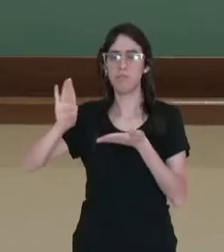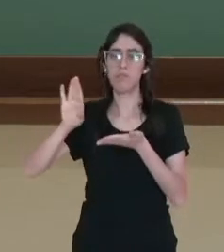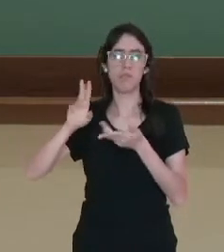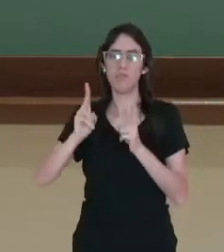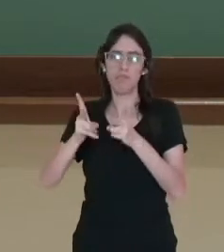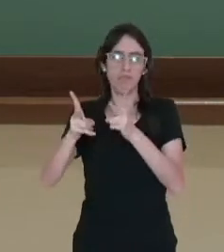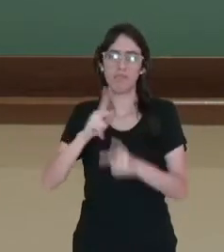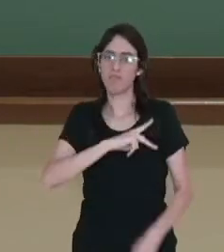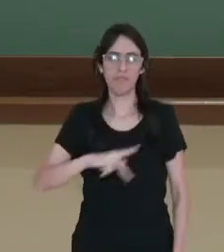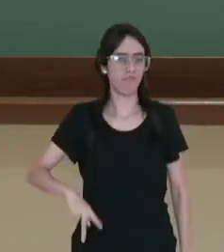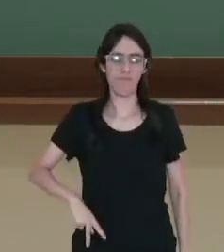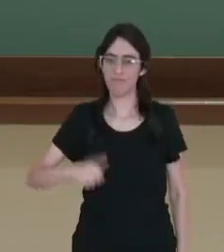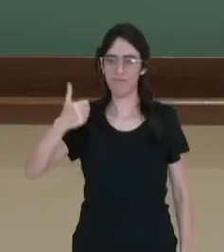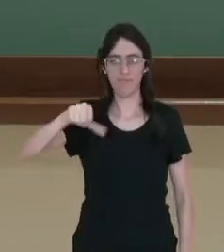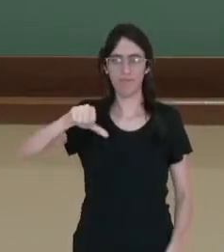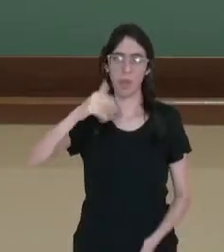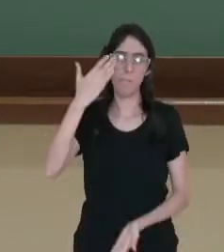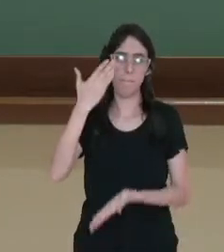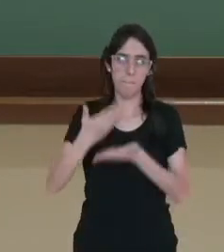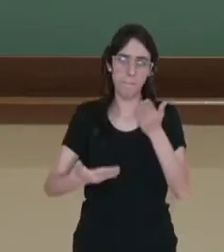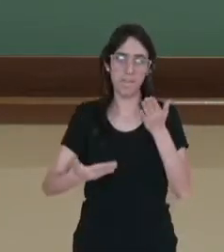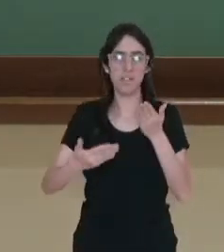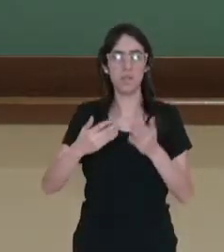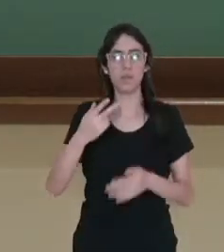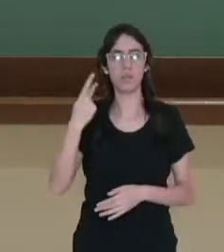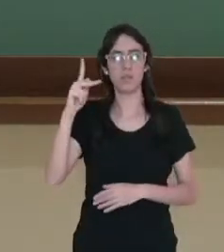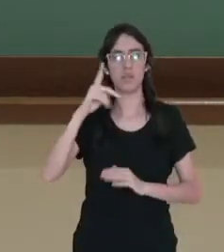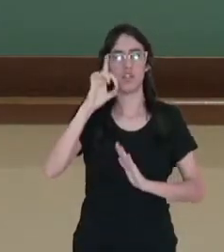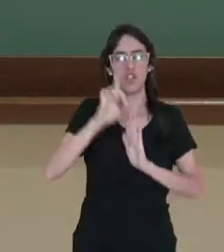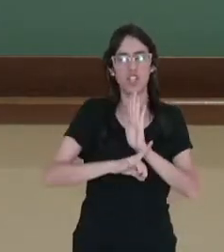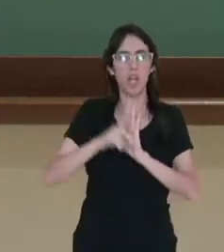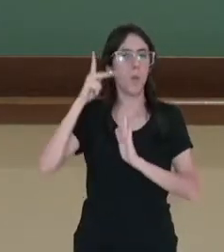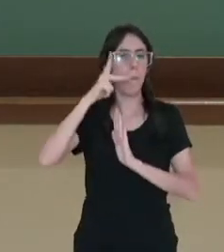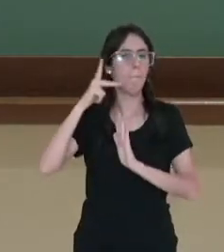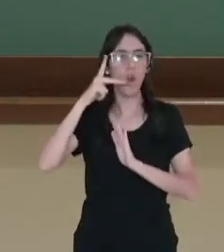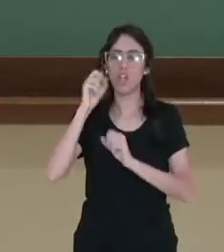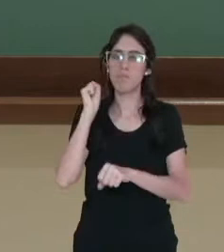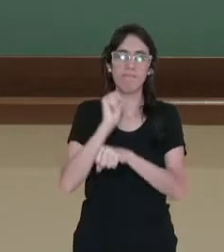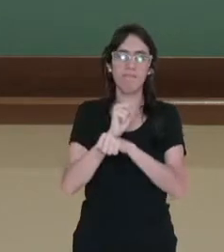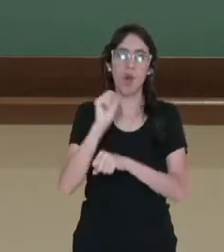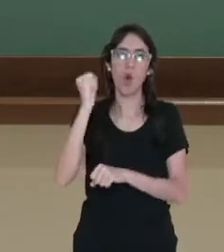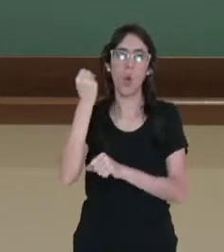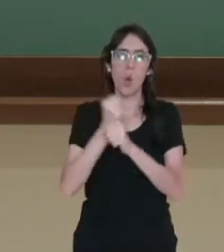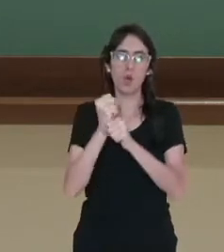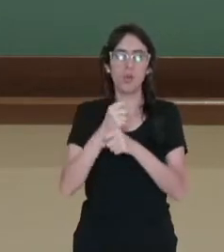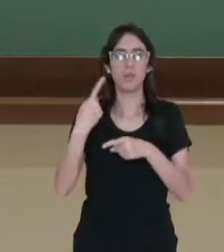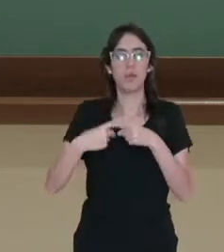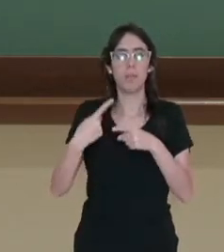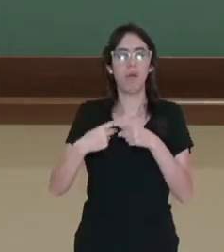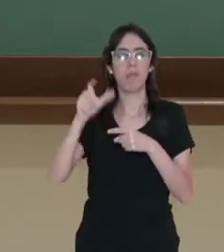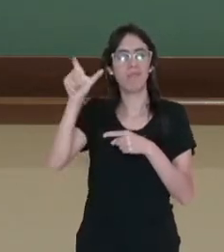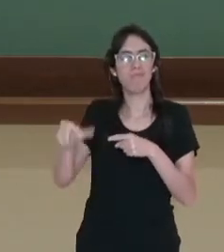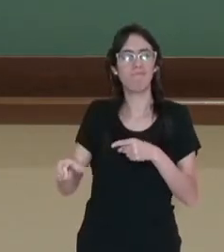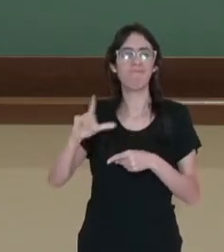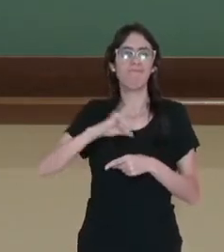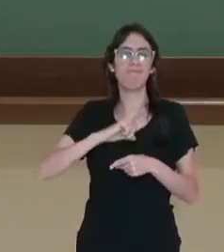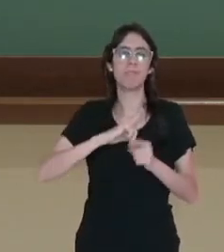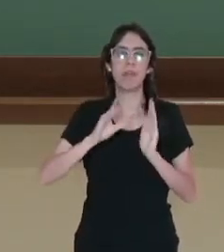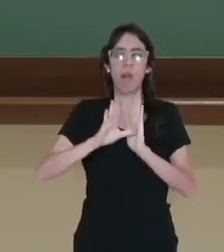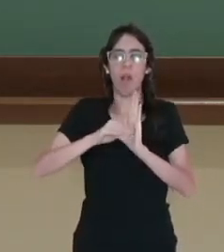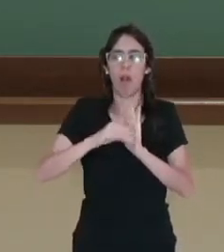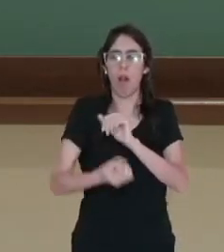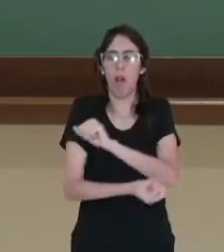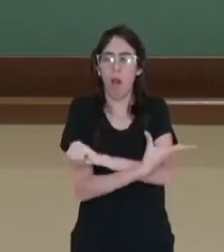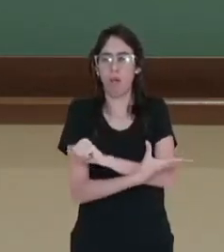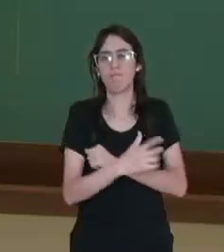continuar governando, perdeu seus direitos políticos por 8 anos, acusado aí de ligações com